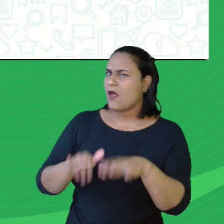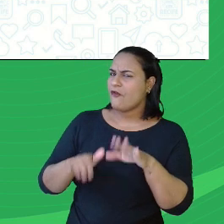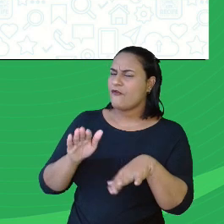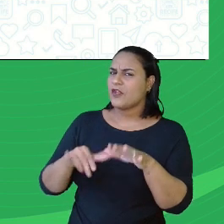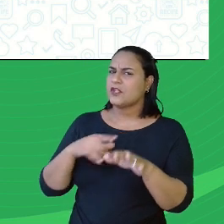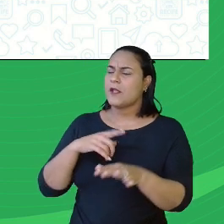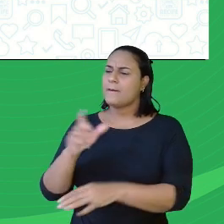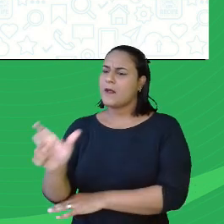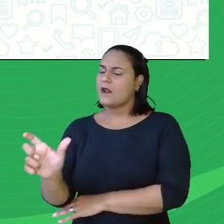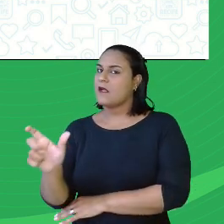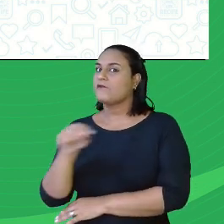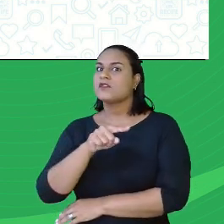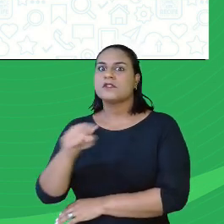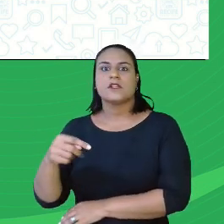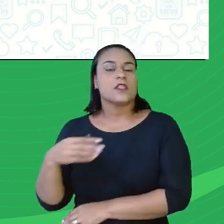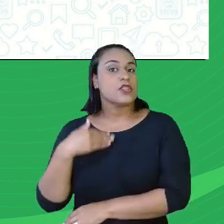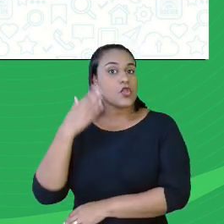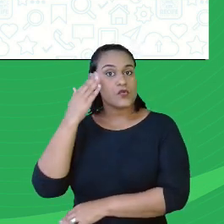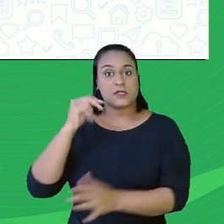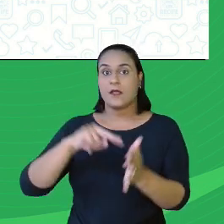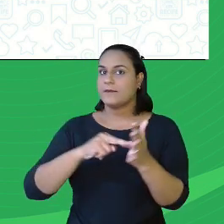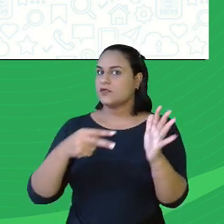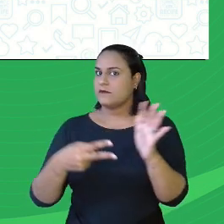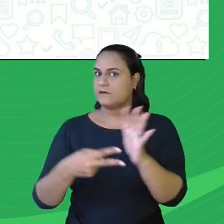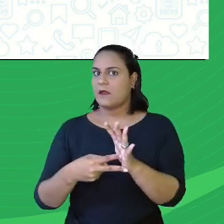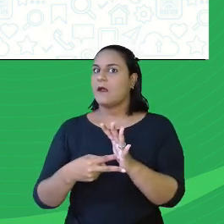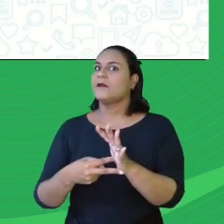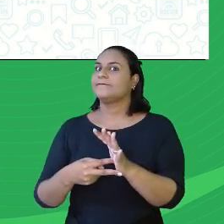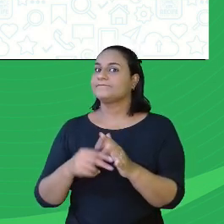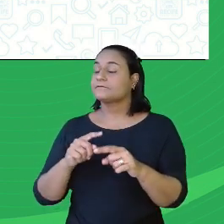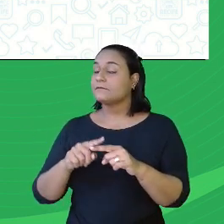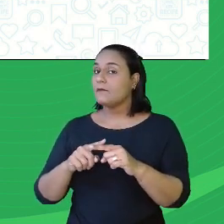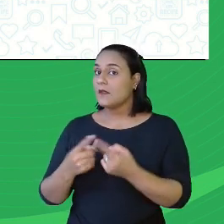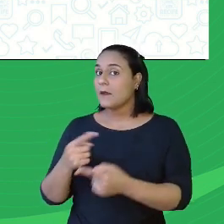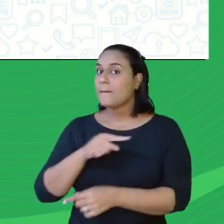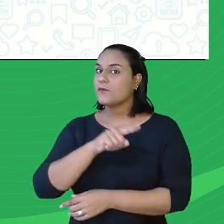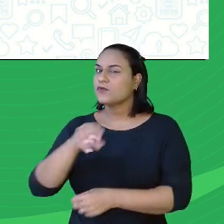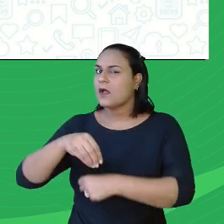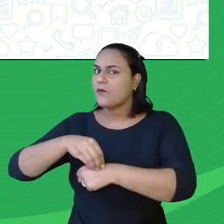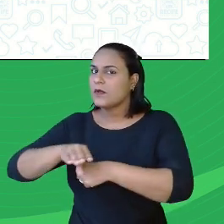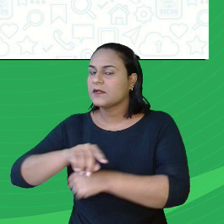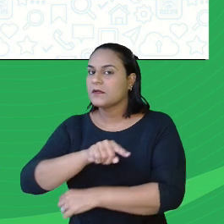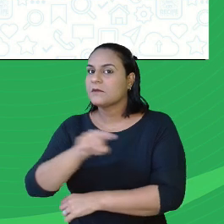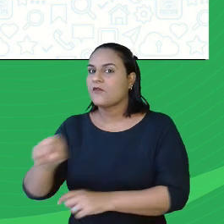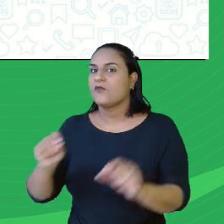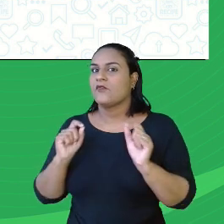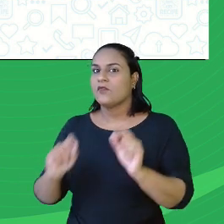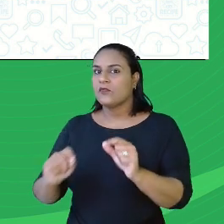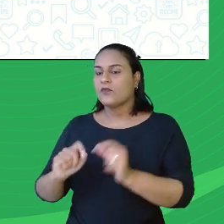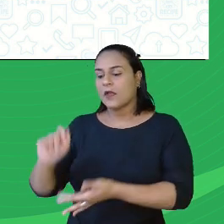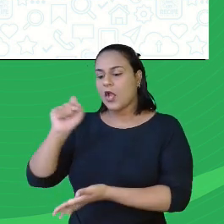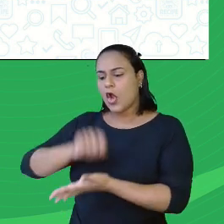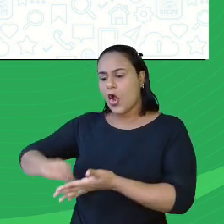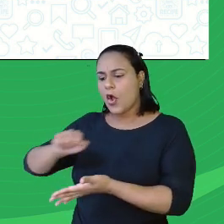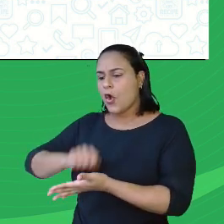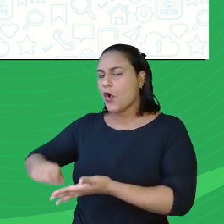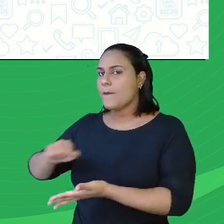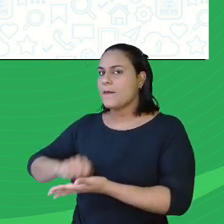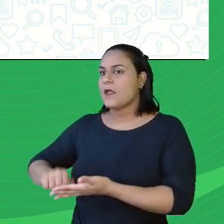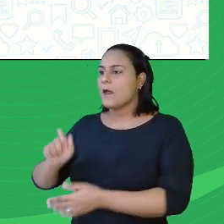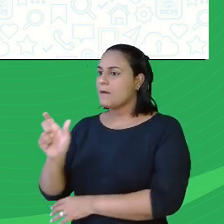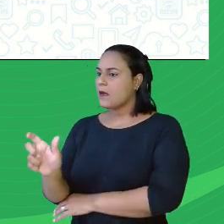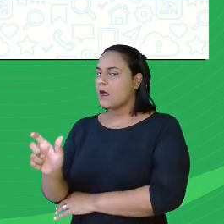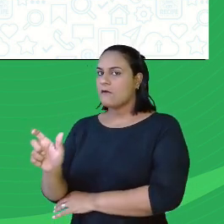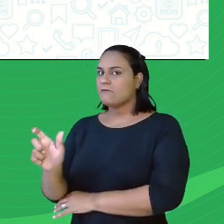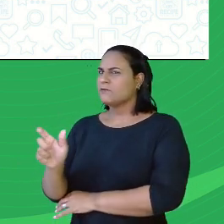significado. Algumas eu vou até explicando. Mas eu queria deixar aí para vocês uma dica de anotem as palavras que vocês não conhecem